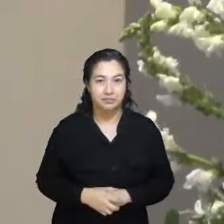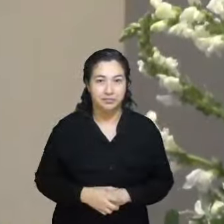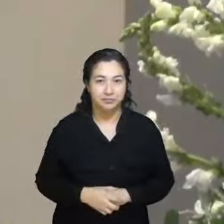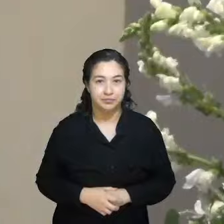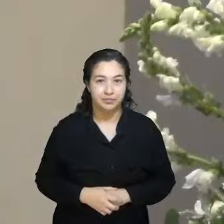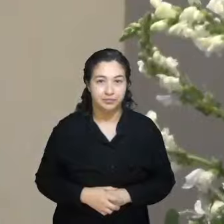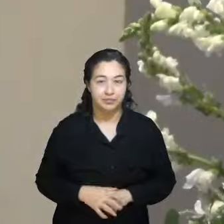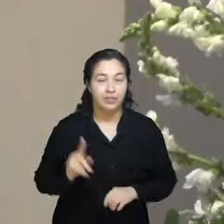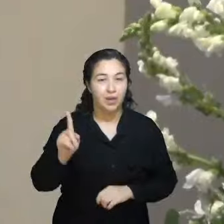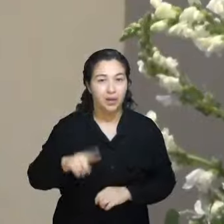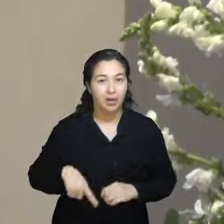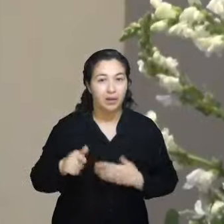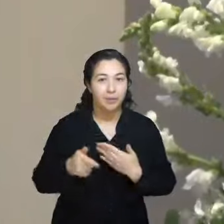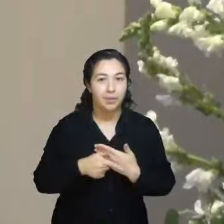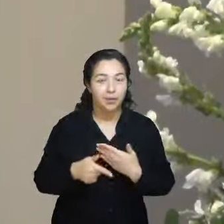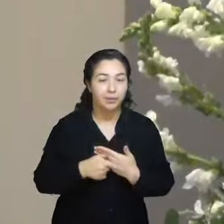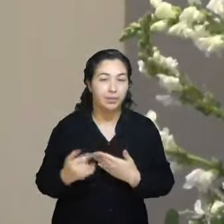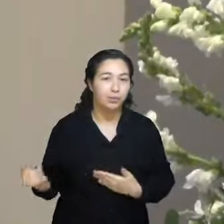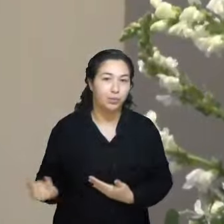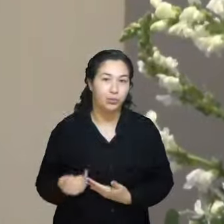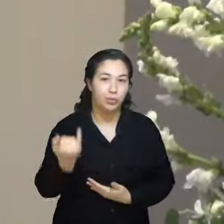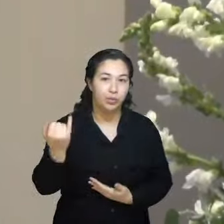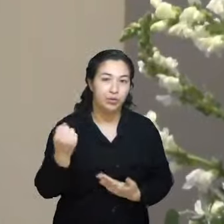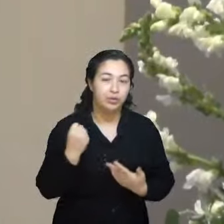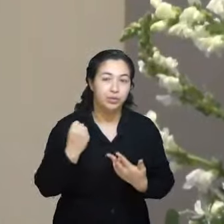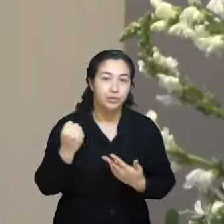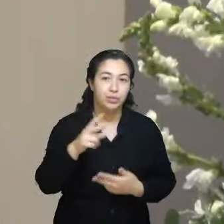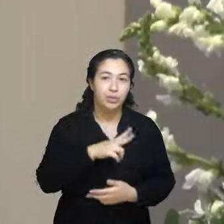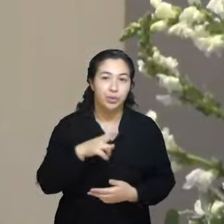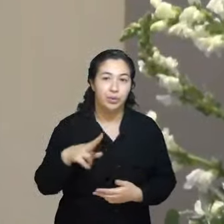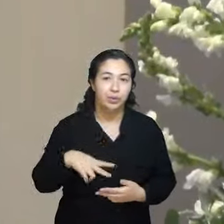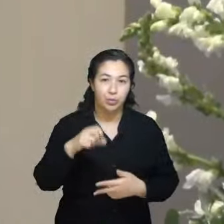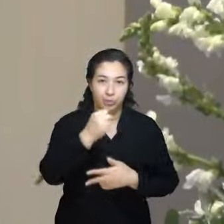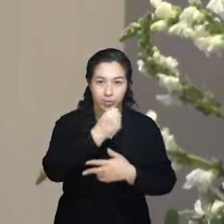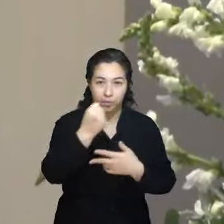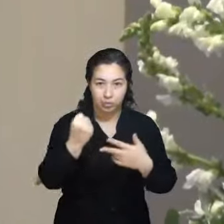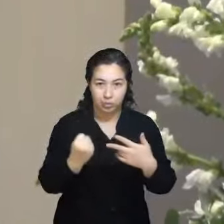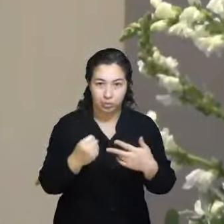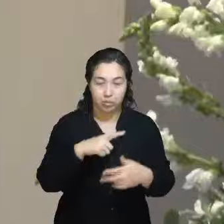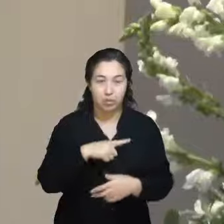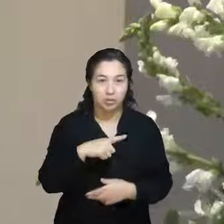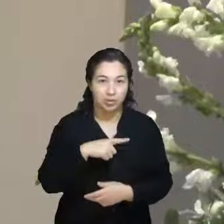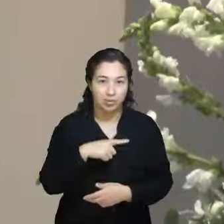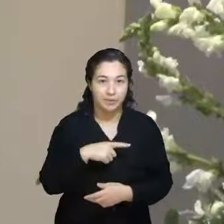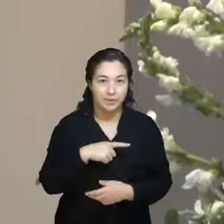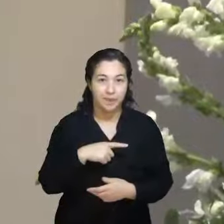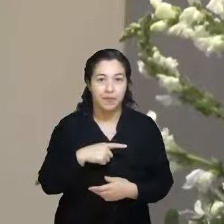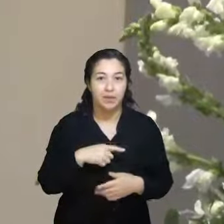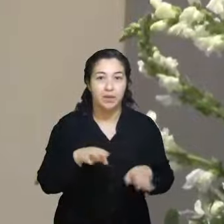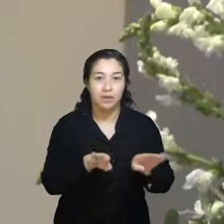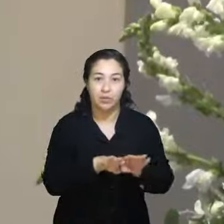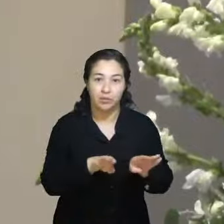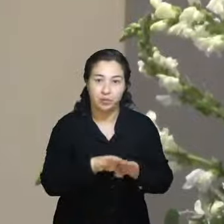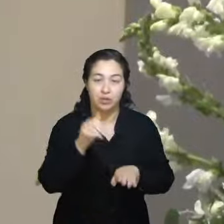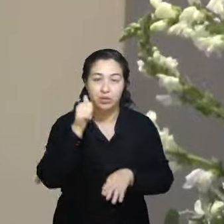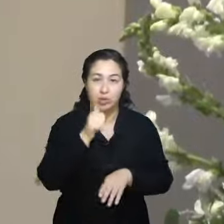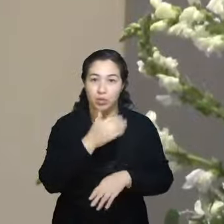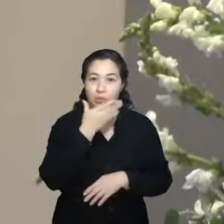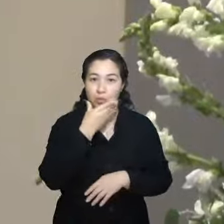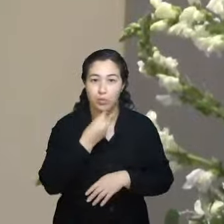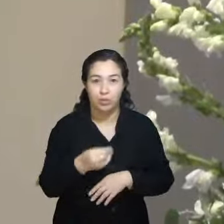tarefa fundamental do poder público em seus diversos níveis de governo promover a igualdade entre os homens e mulheres